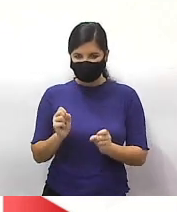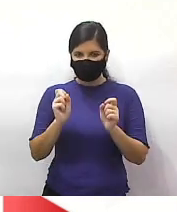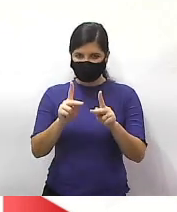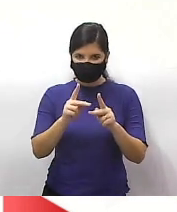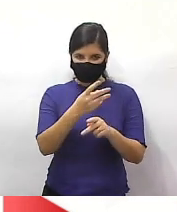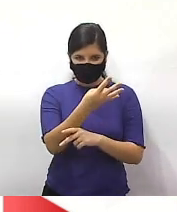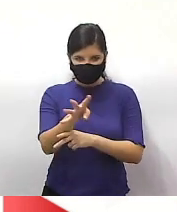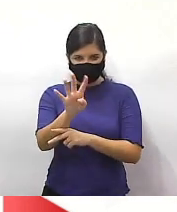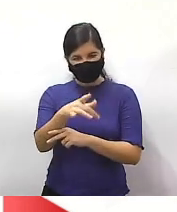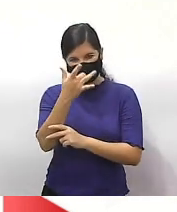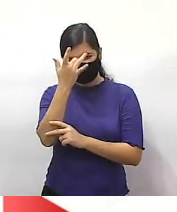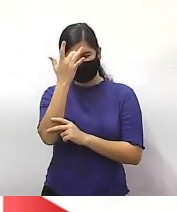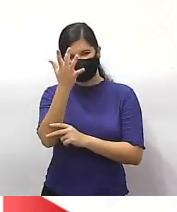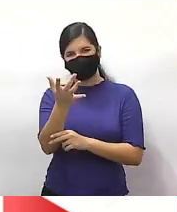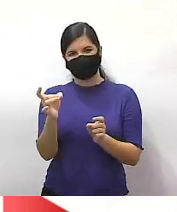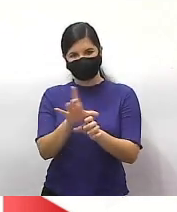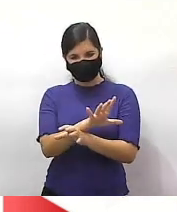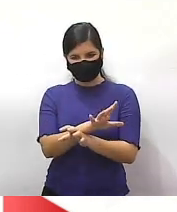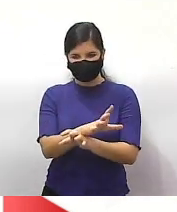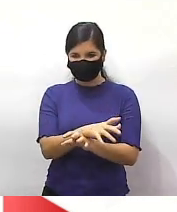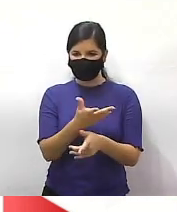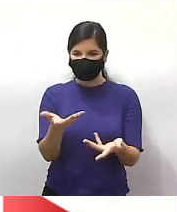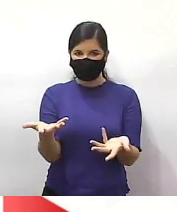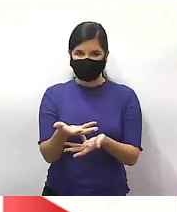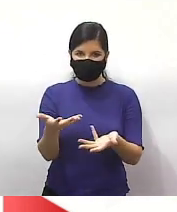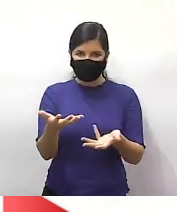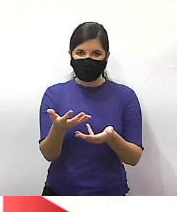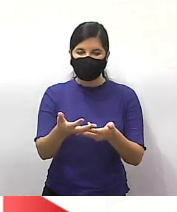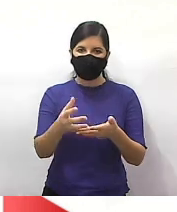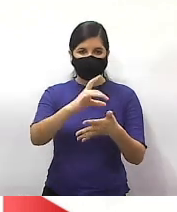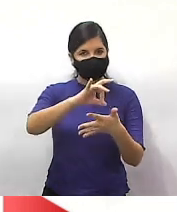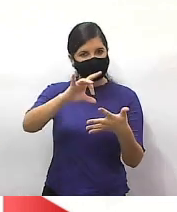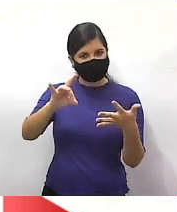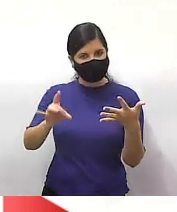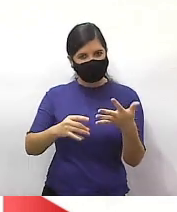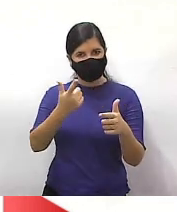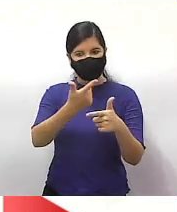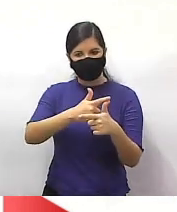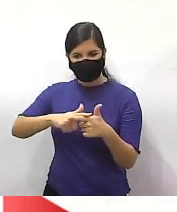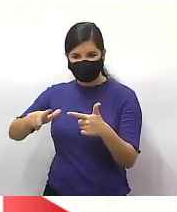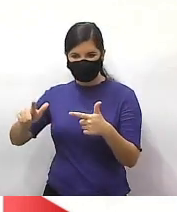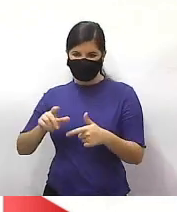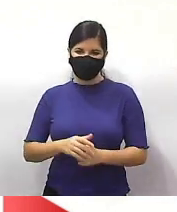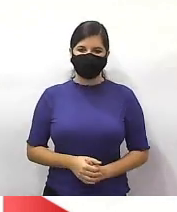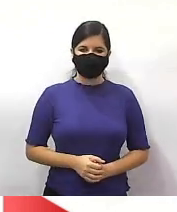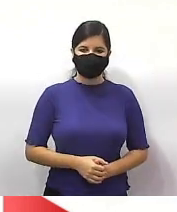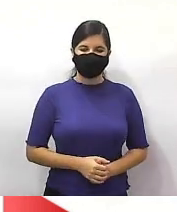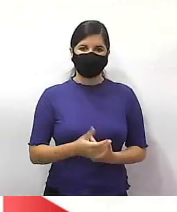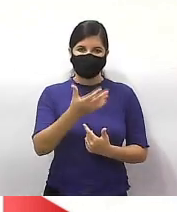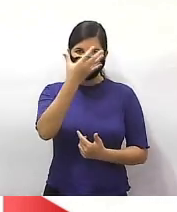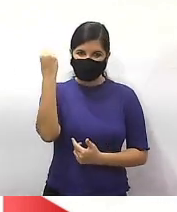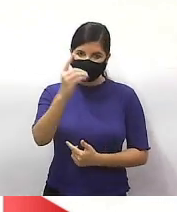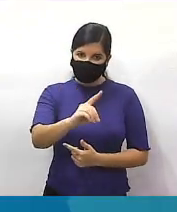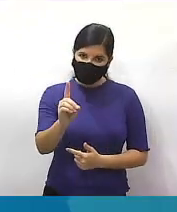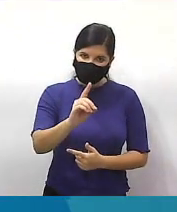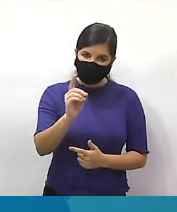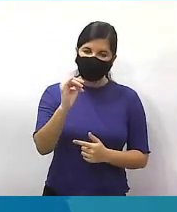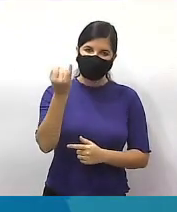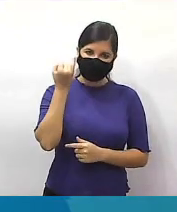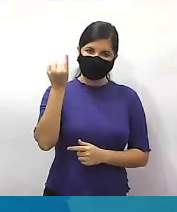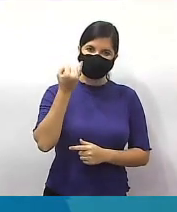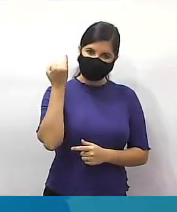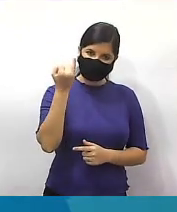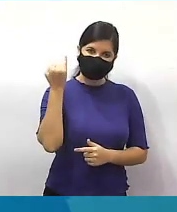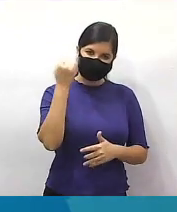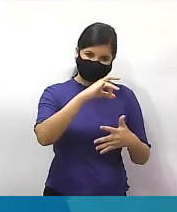aí bem pronta para vocês. Agora vamos para a gente ver critérios de divisibilidade comigo. Ó. Não esquece, critério é importante